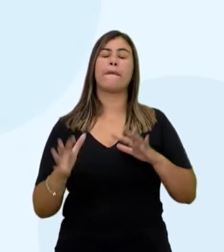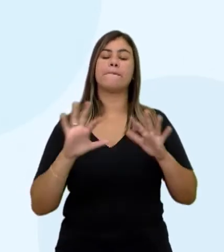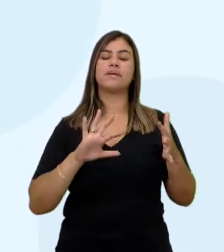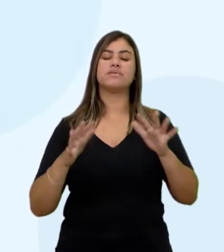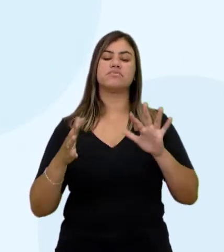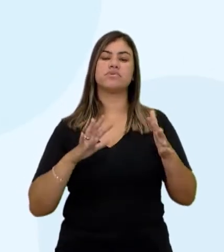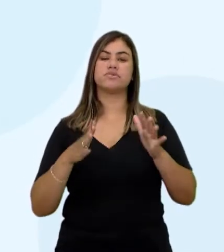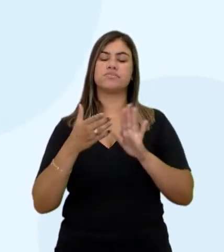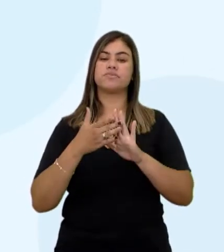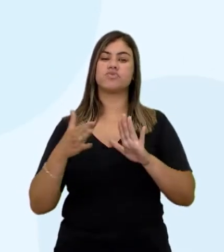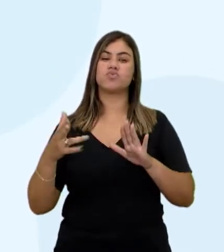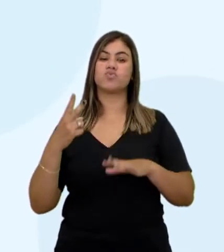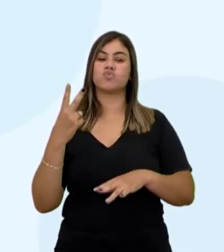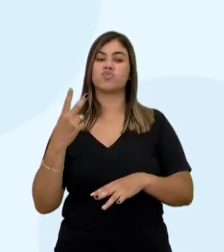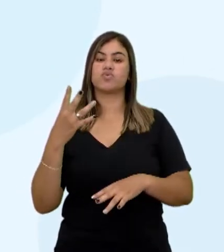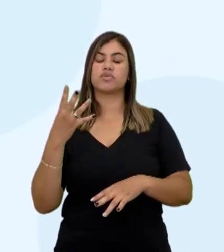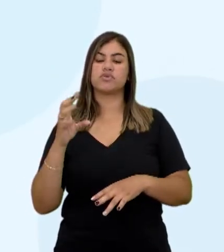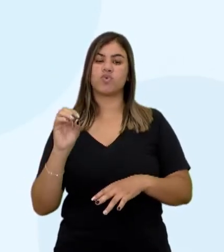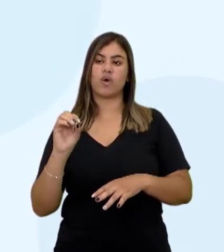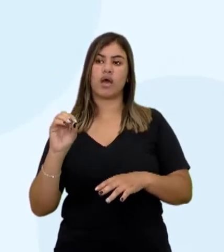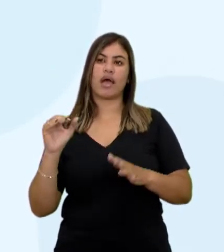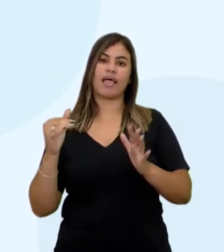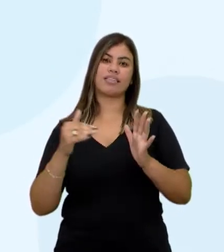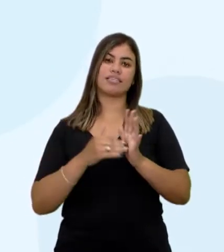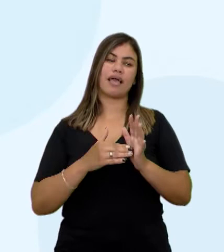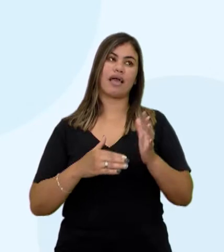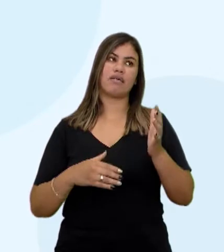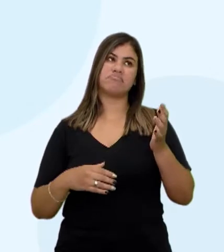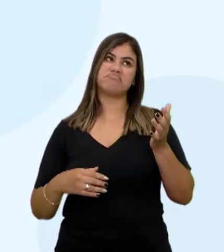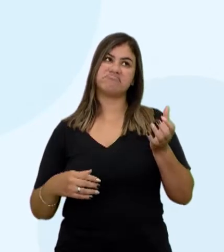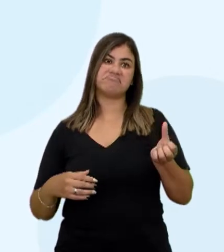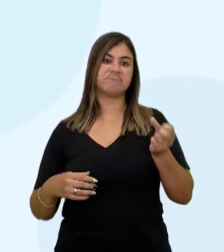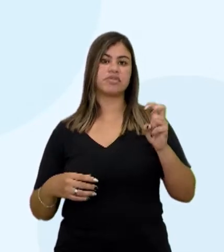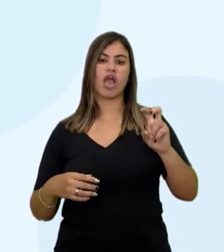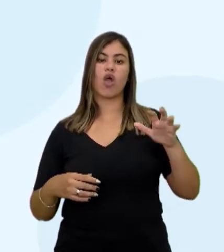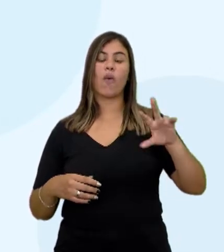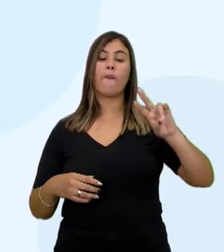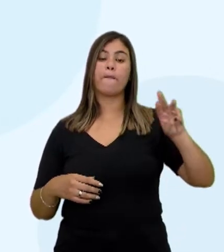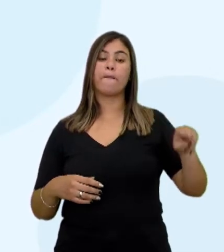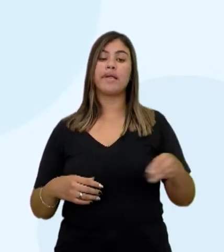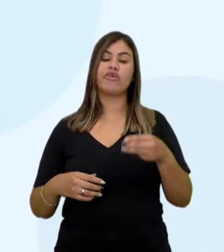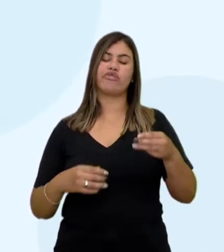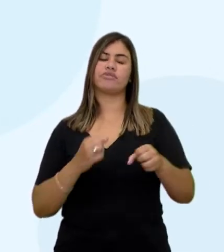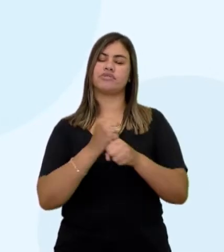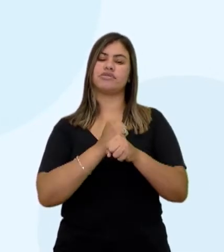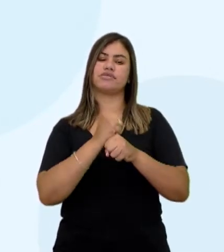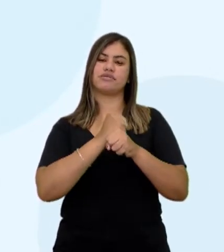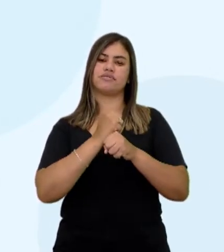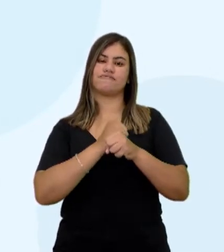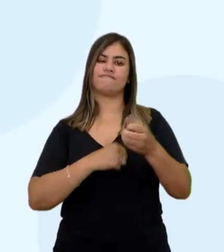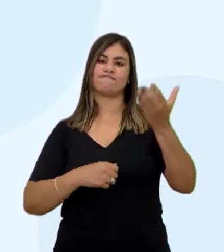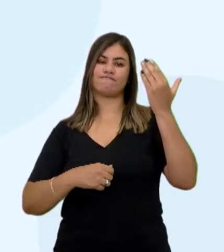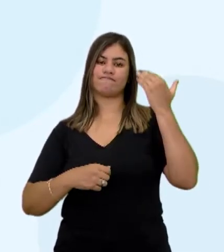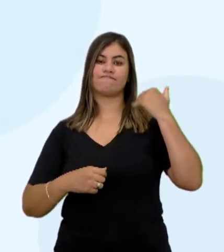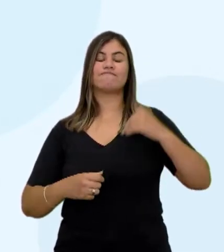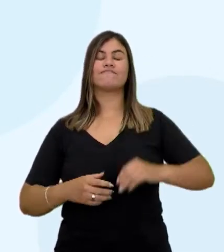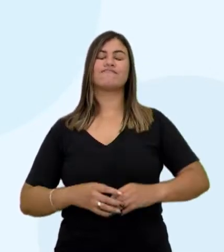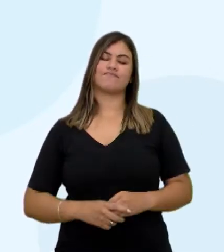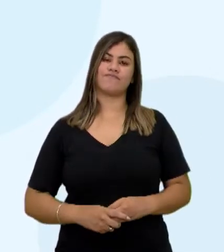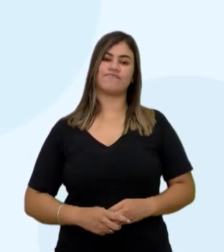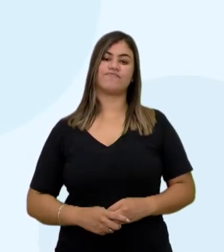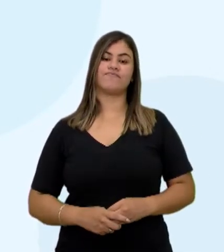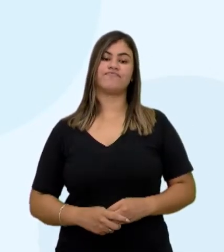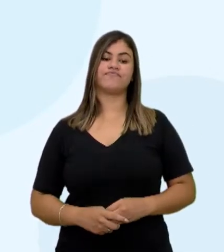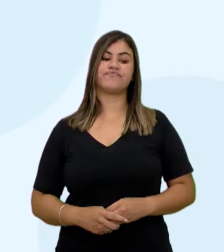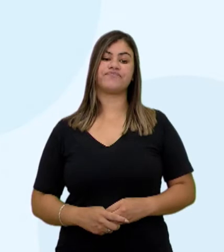240, mais ou menos, até 65 milhões de anos atrás aí do nosso planeta, tá certo? Então